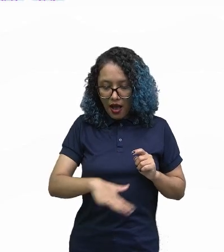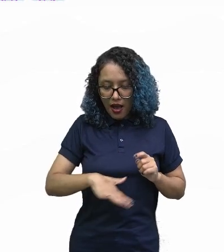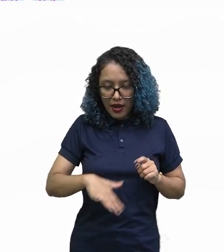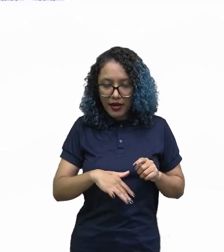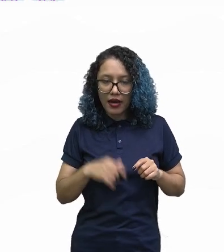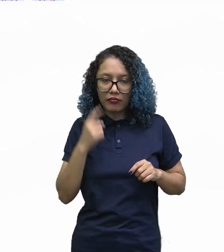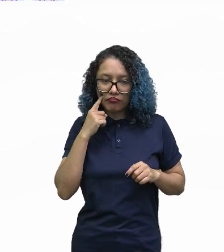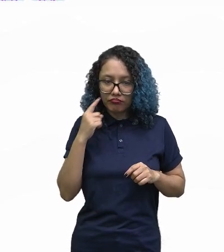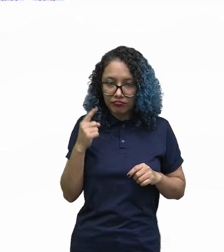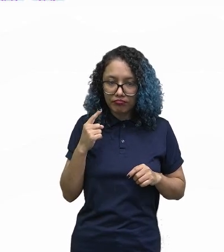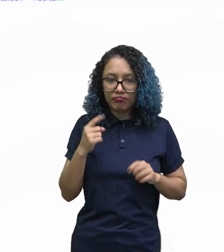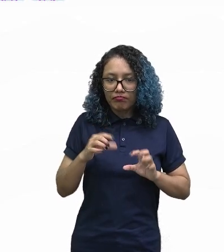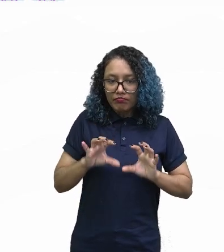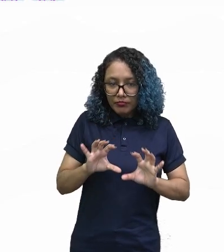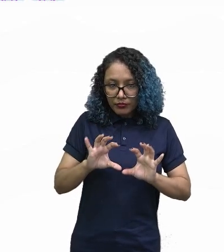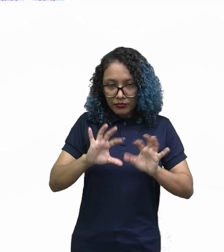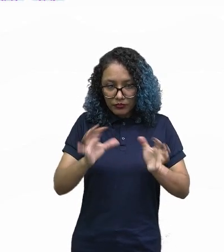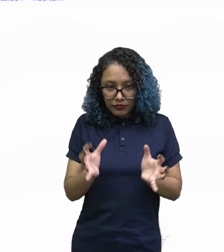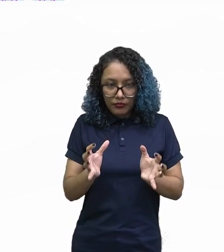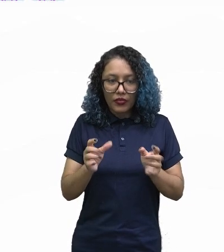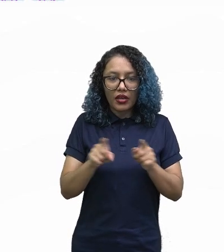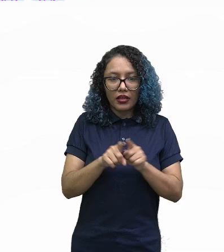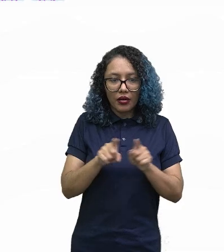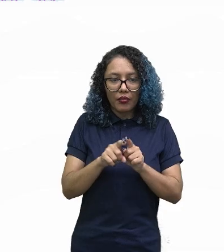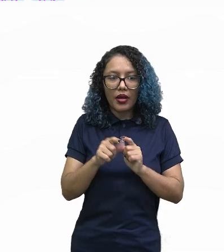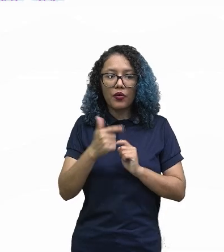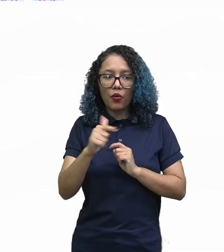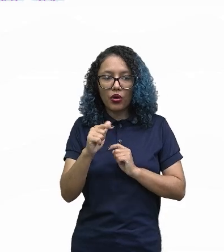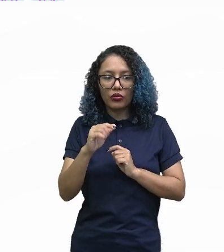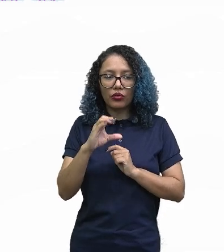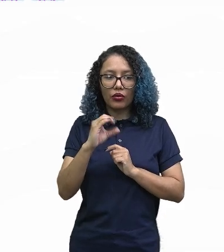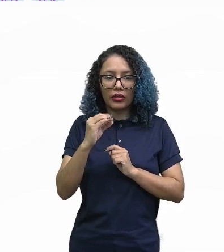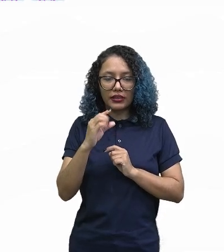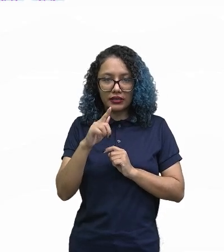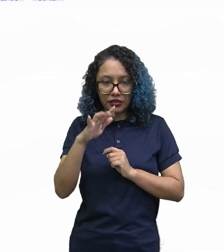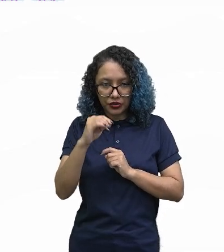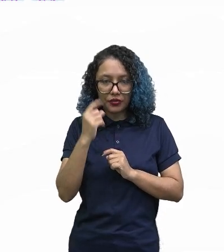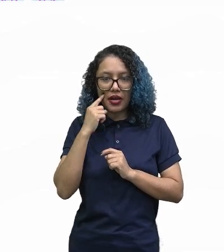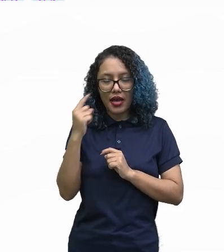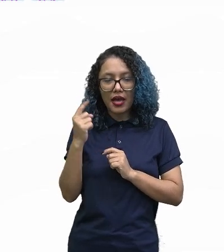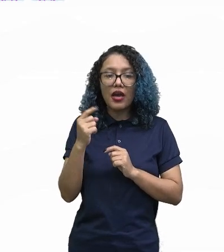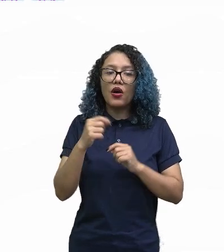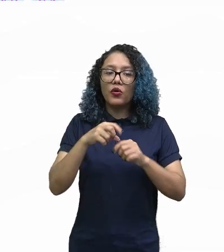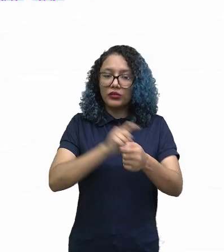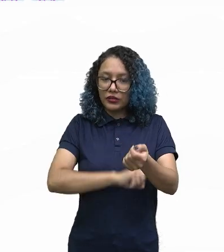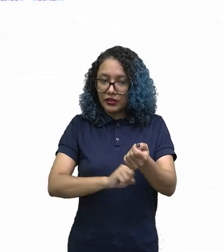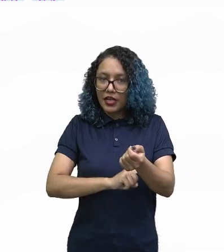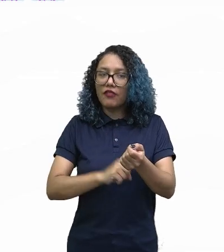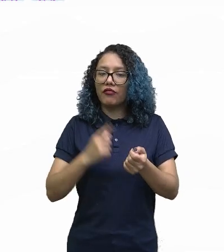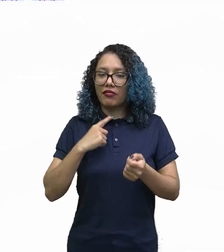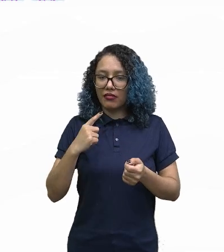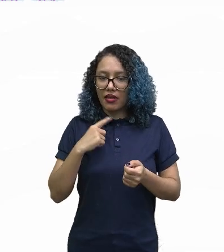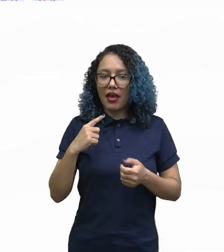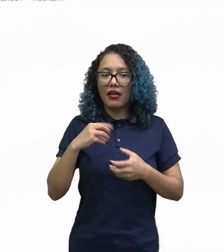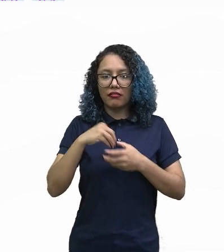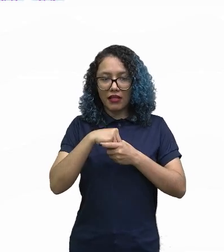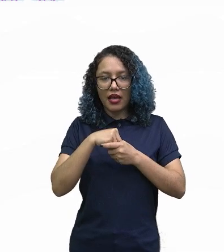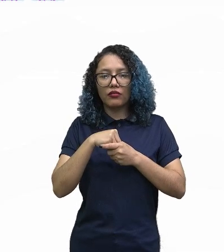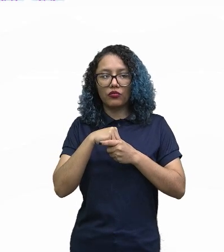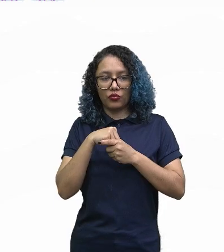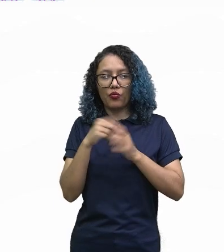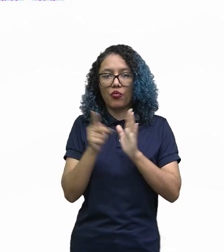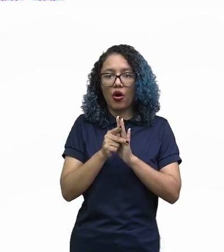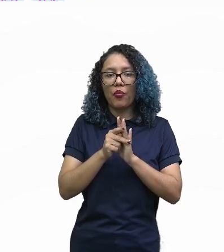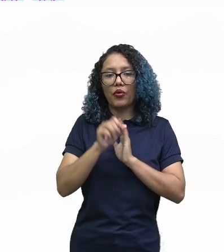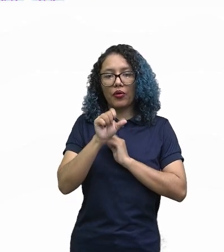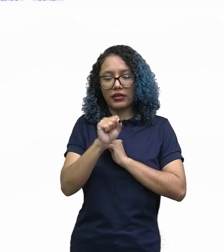certo? Então, essa é a subdivisão desses nervos que fazem parte do sistema nervoso periférico. E aí a gente vai sempre relacionar